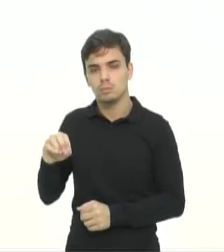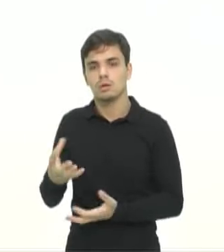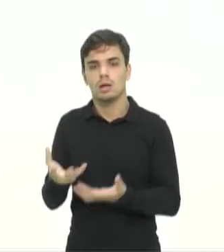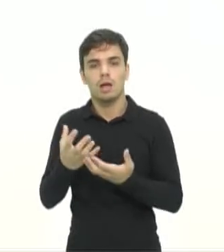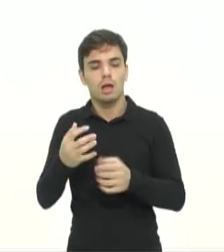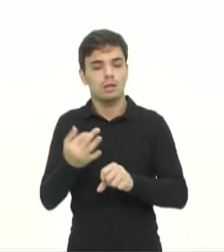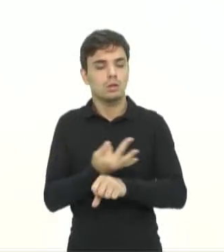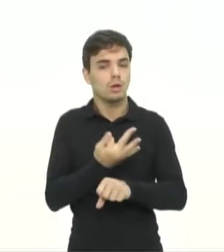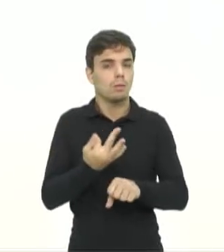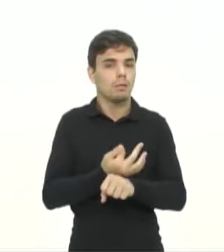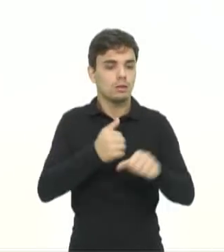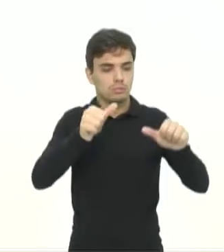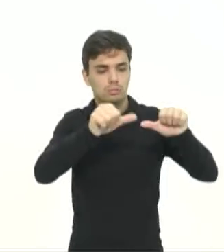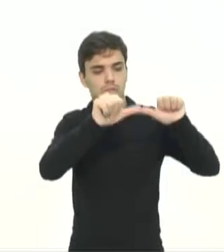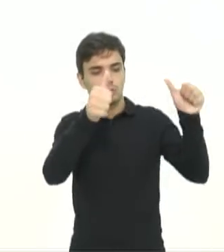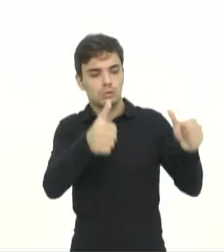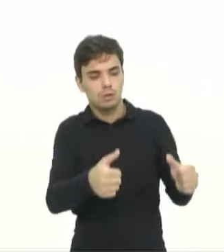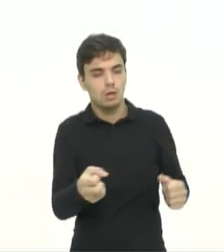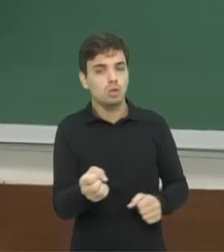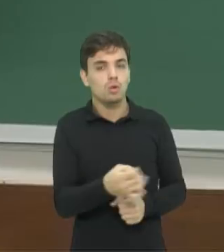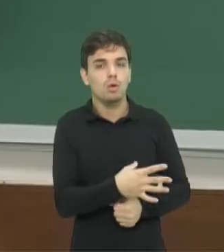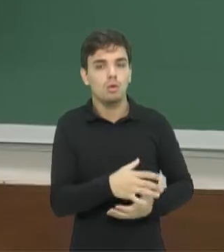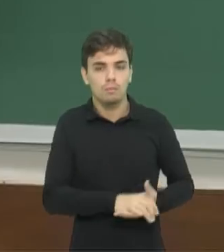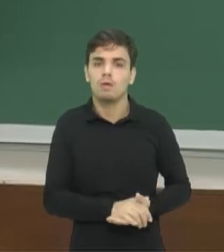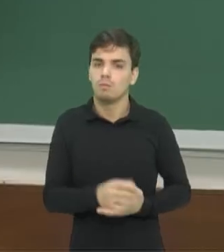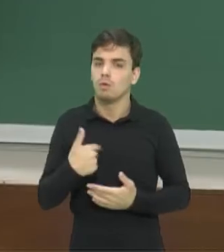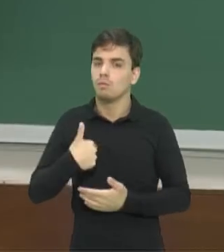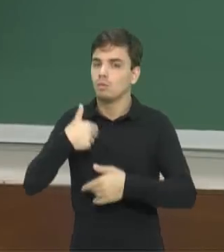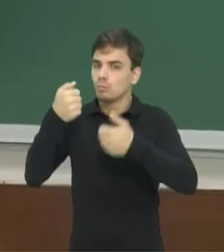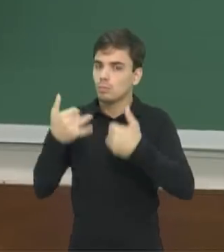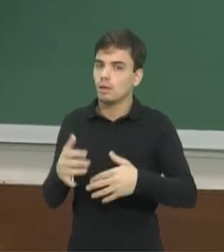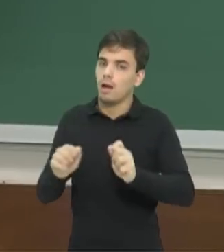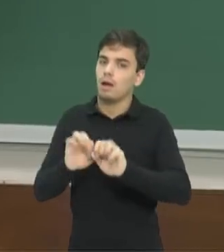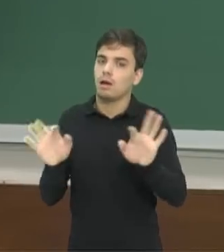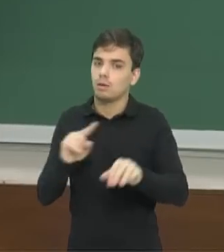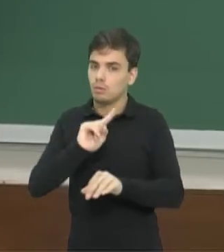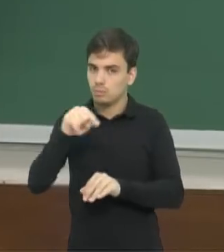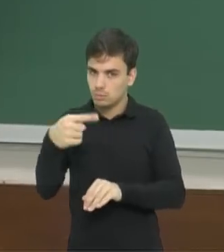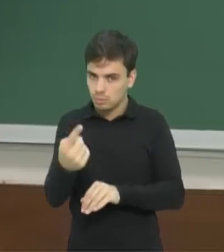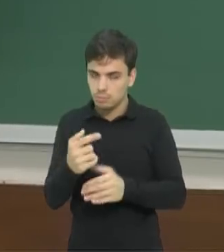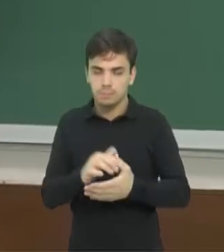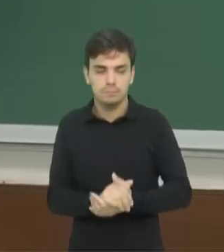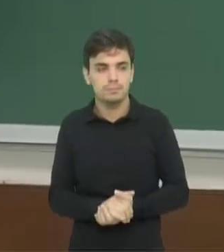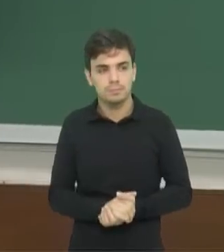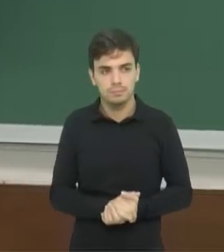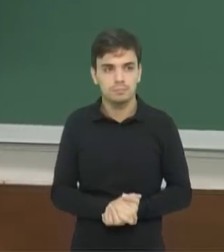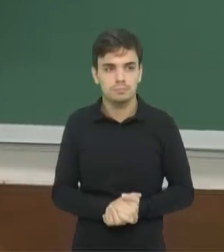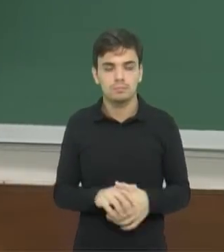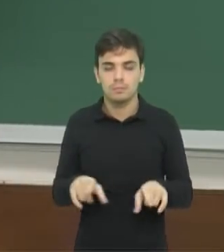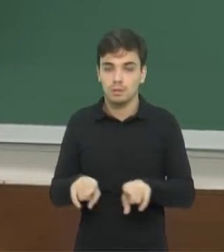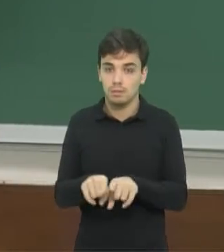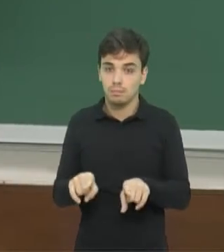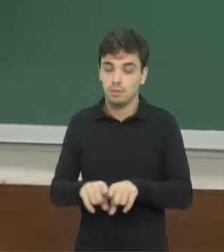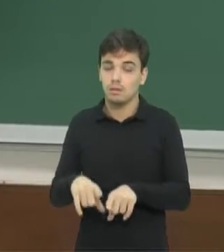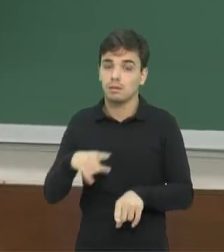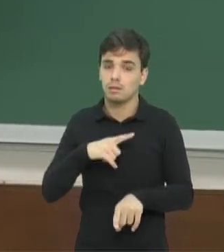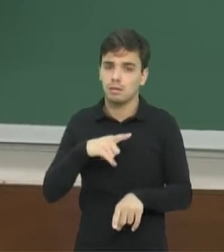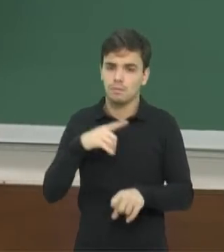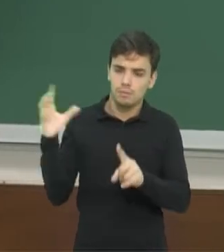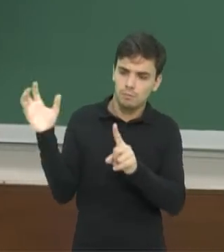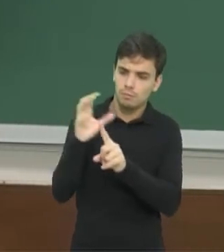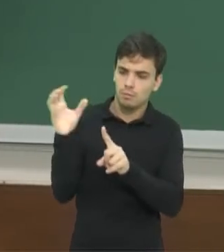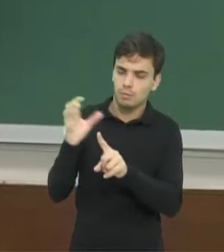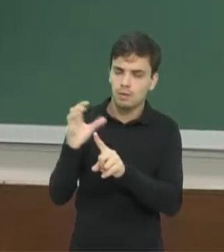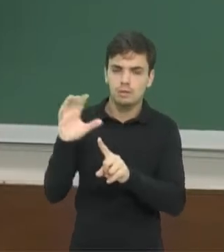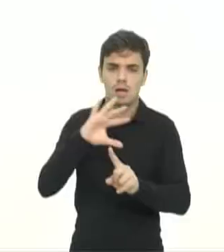formas esculturais. Eu já vou explicar de novo o que é esse suporte, gente. Que teve grande influência na arte moderna.